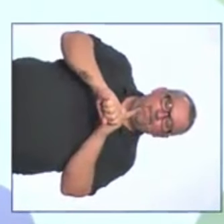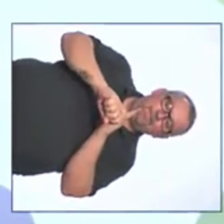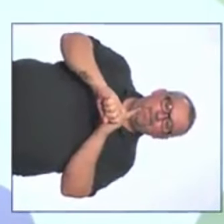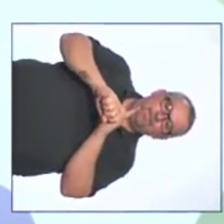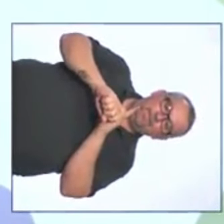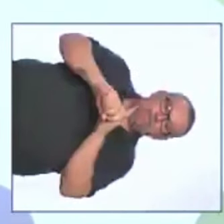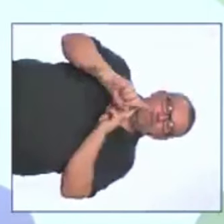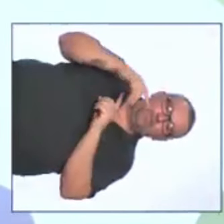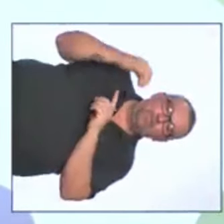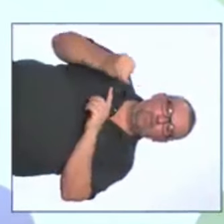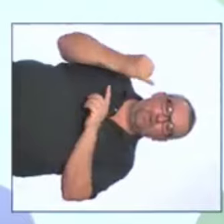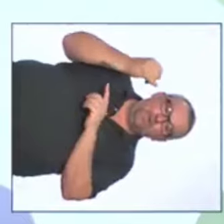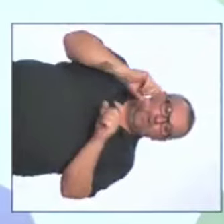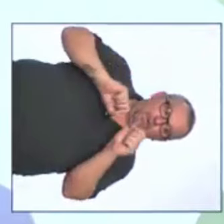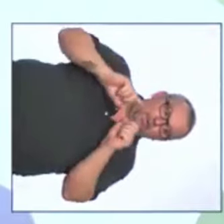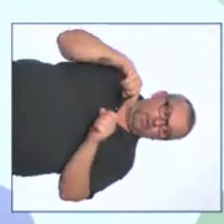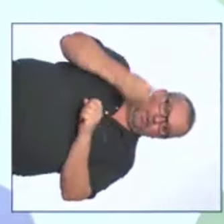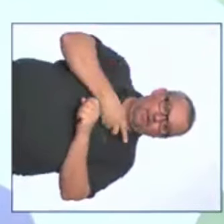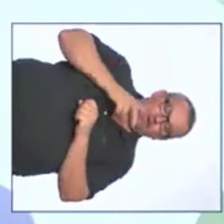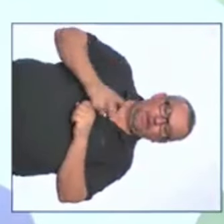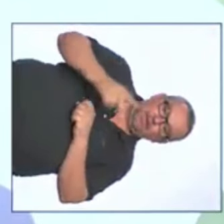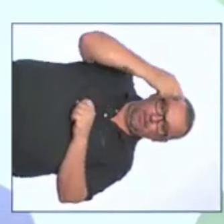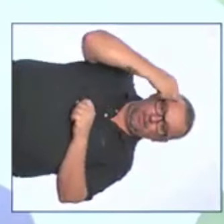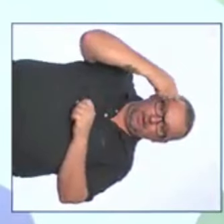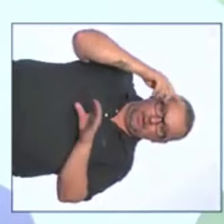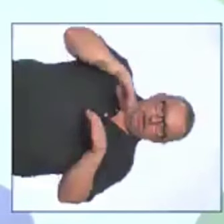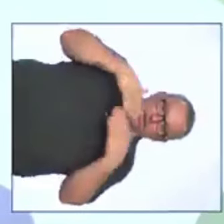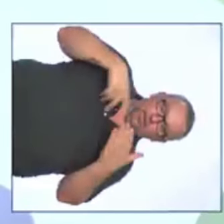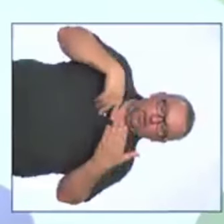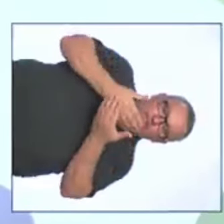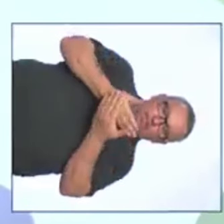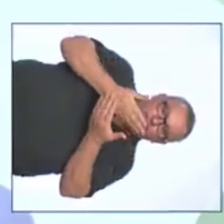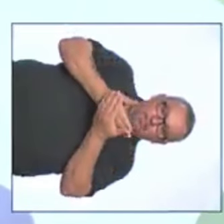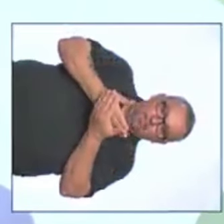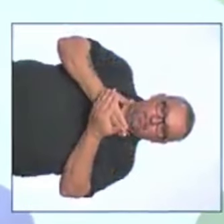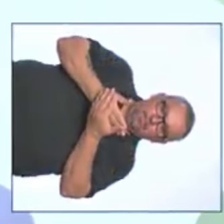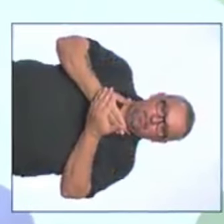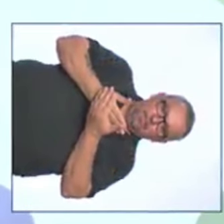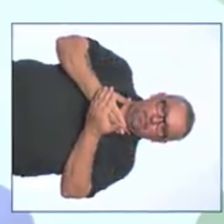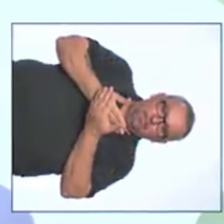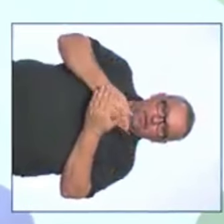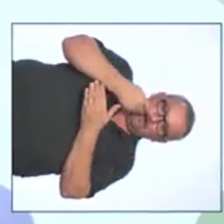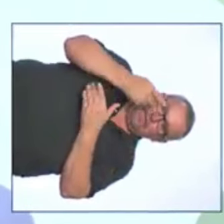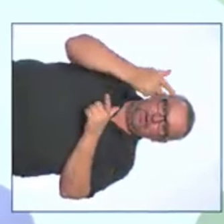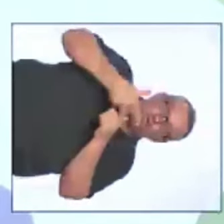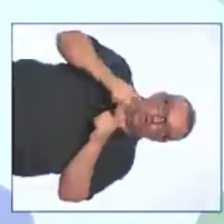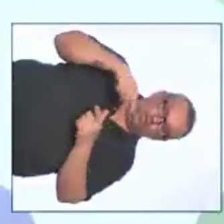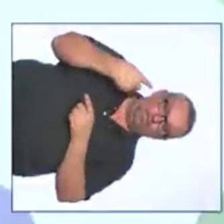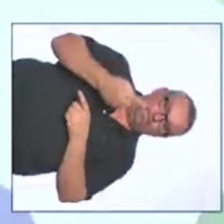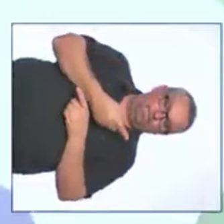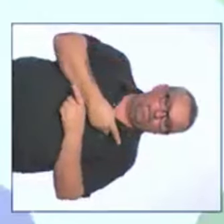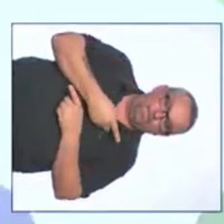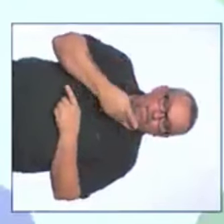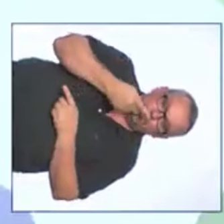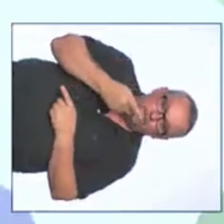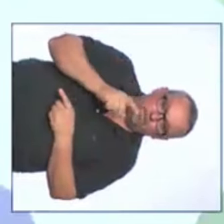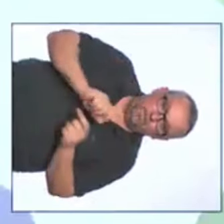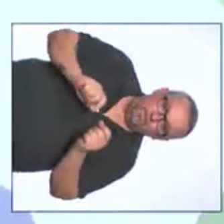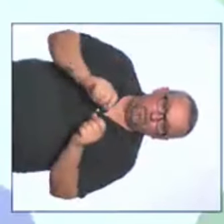é importante que a gente sempre pense que quando a gente está estudando isso a gente não está falando só da gente então